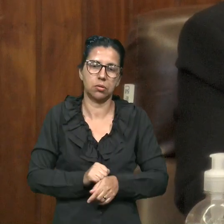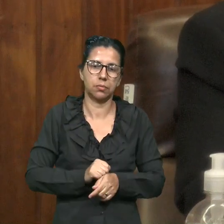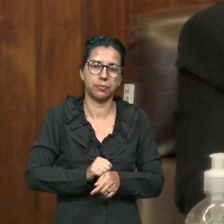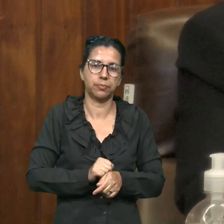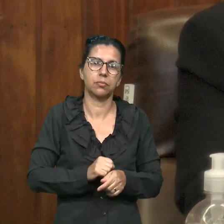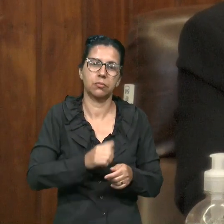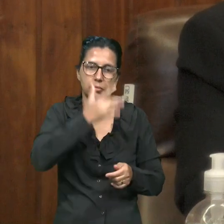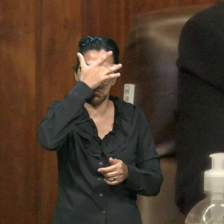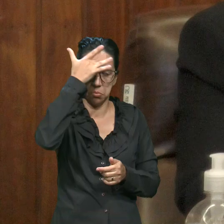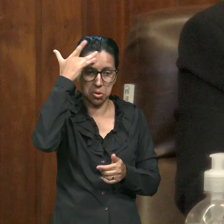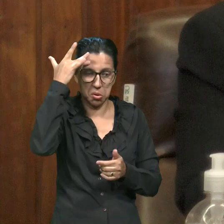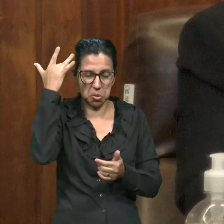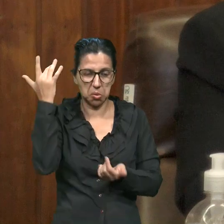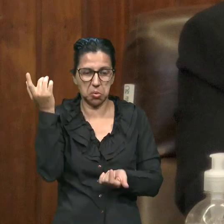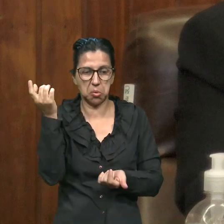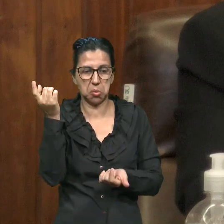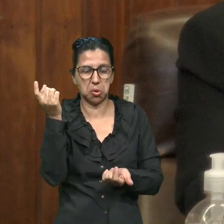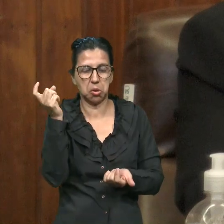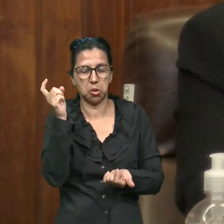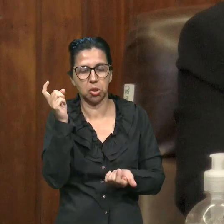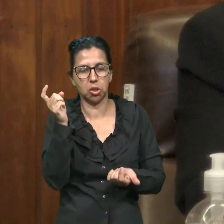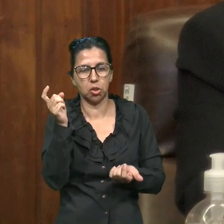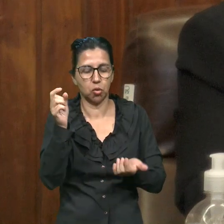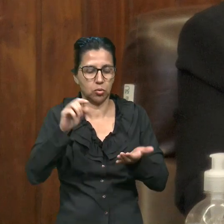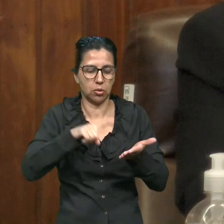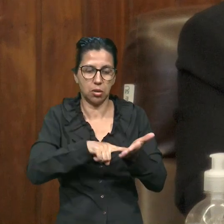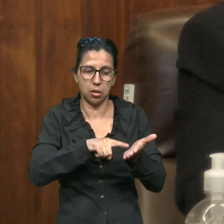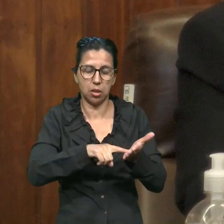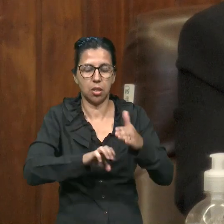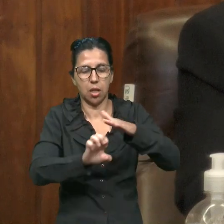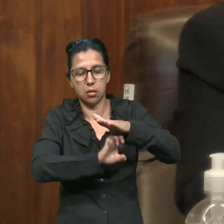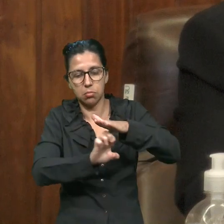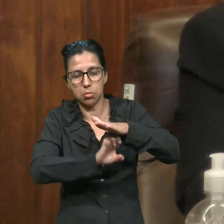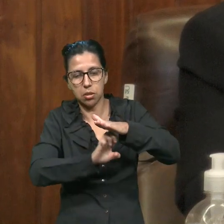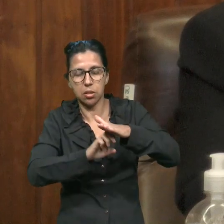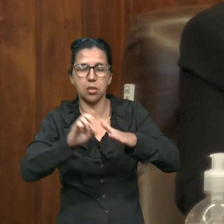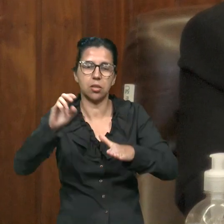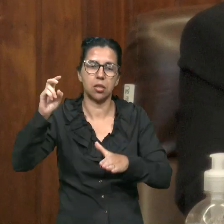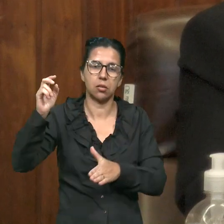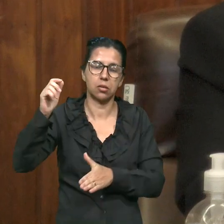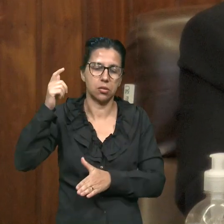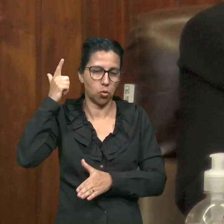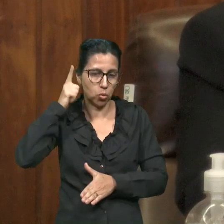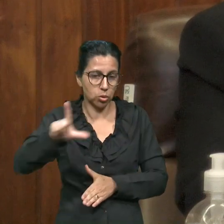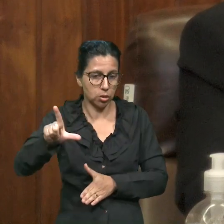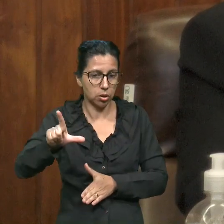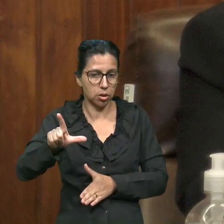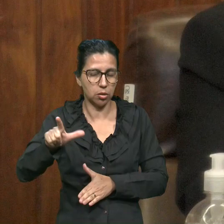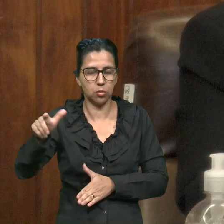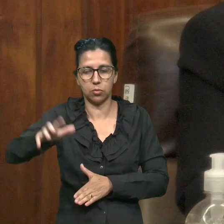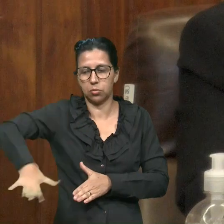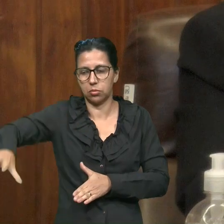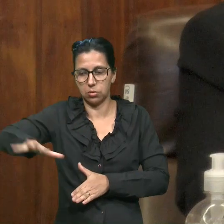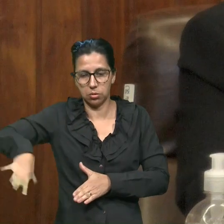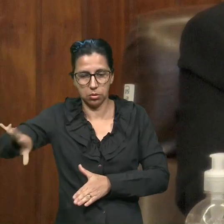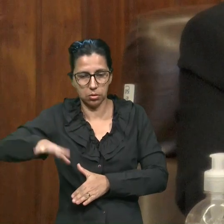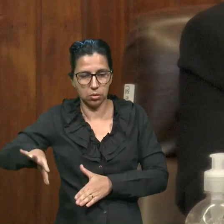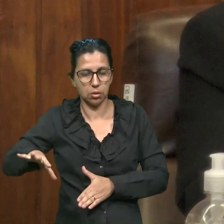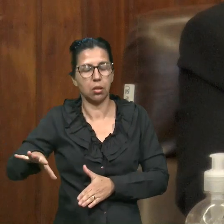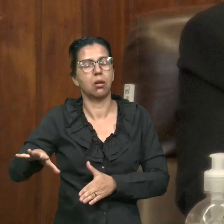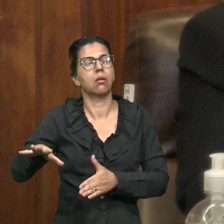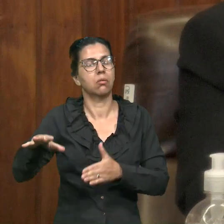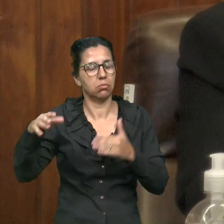demonstra mácula ao processo licitatório, vantagem à empresa vencedora, deslealdade para com os demais participantes da tomada de